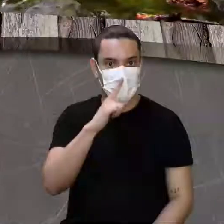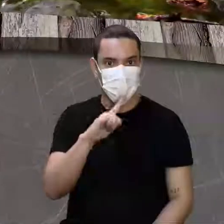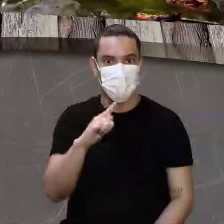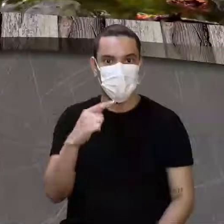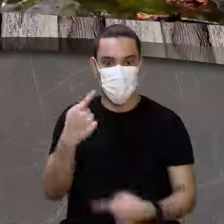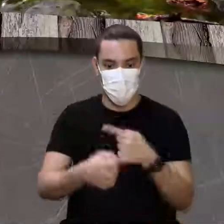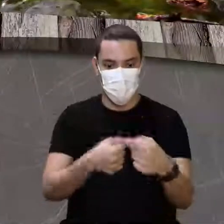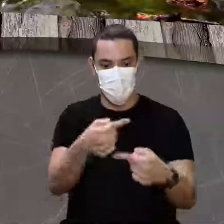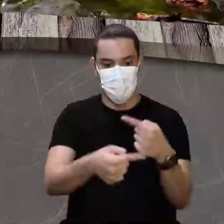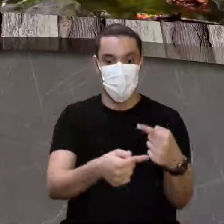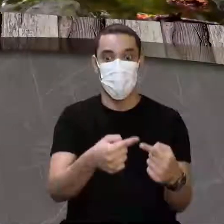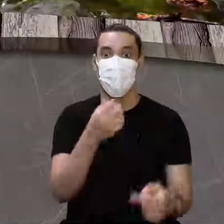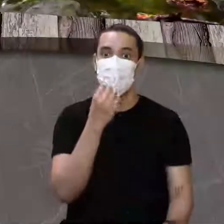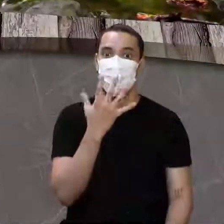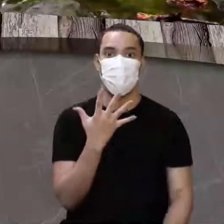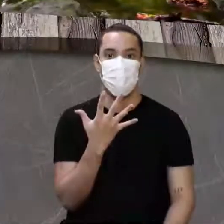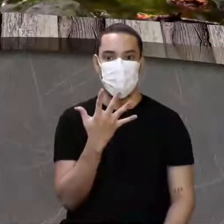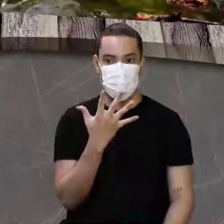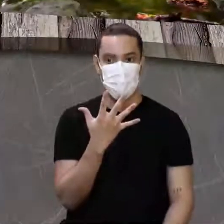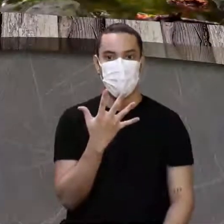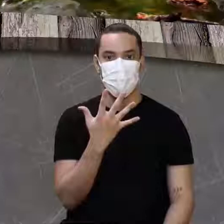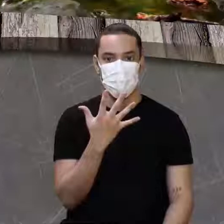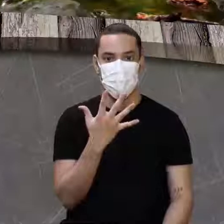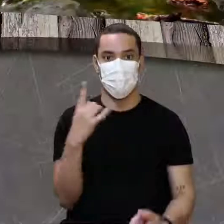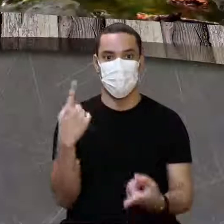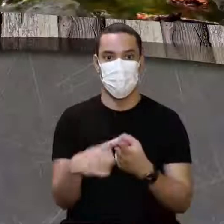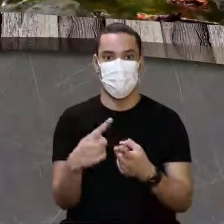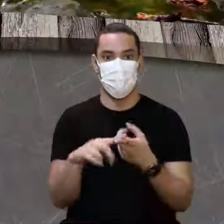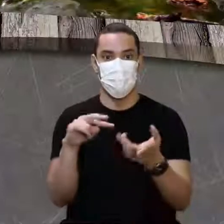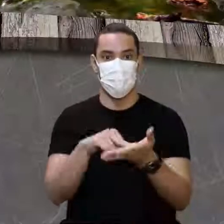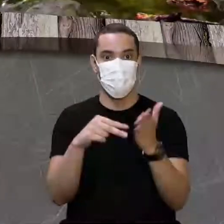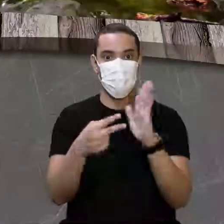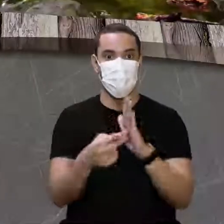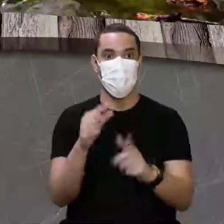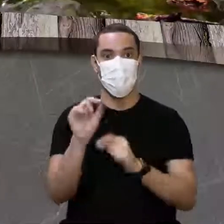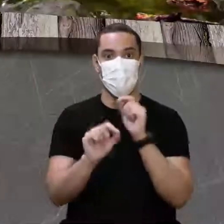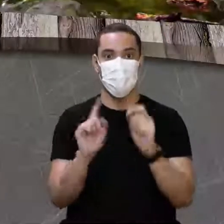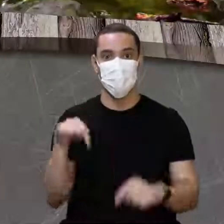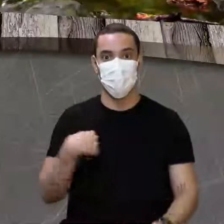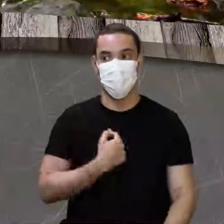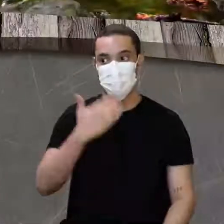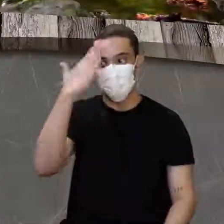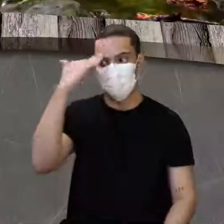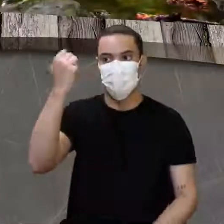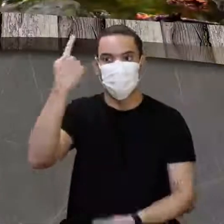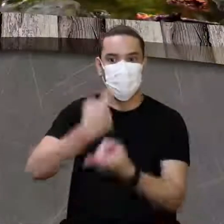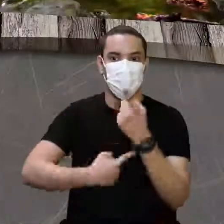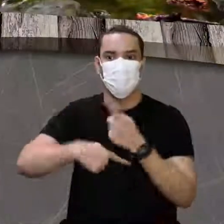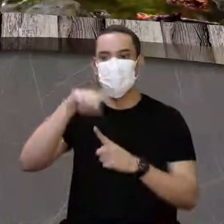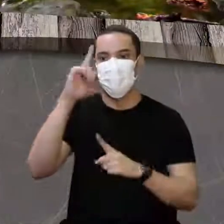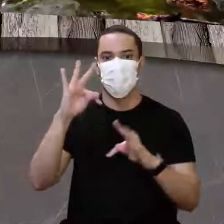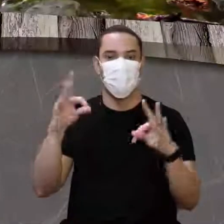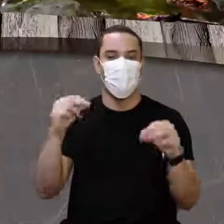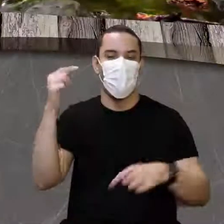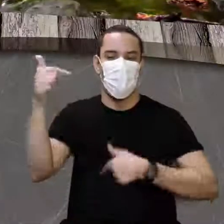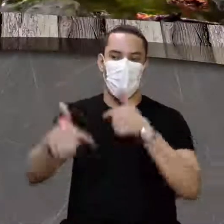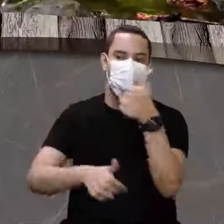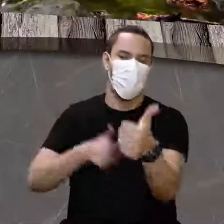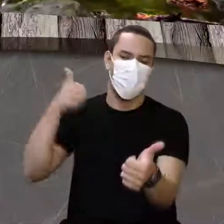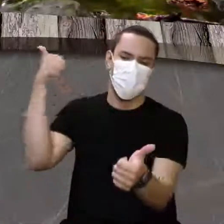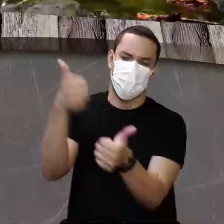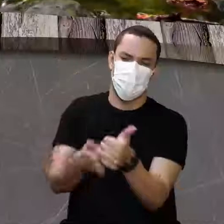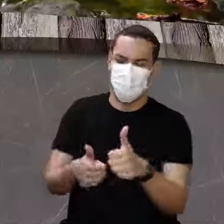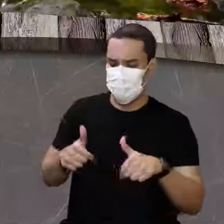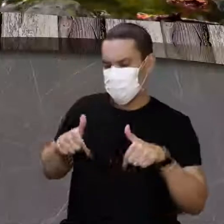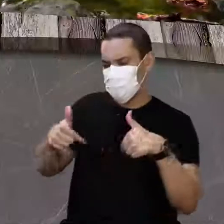reproduzir, isso é muito bom. Quer dizer que o sucesso do trabalho de toda aquela equipe se empenhando